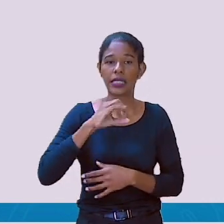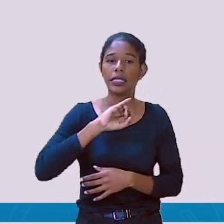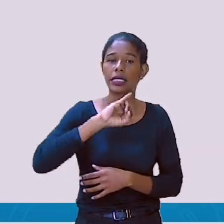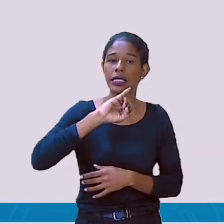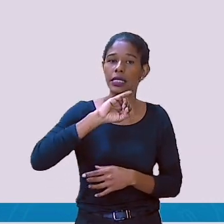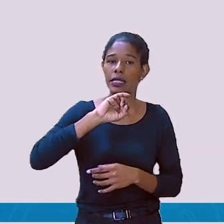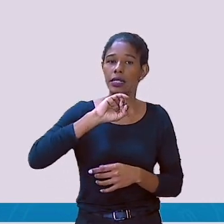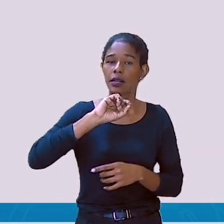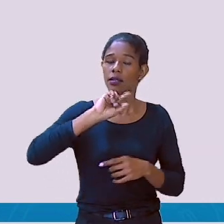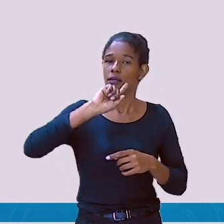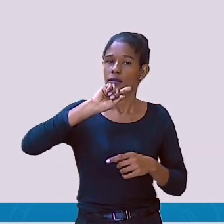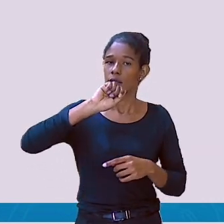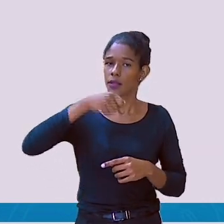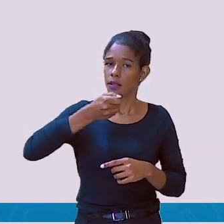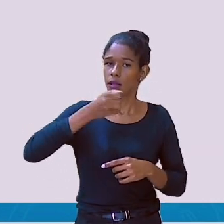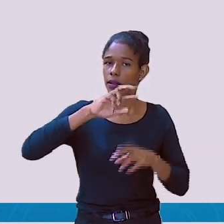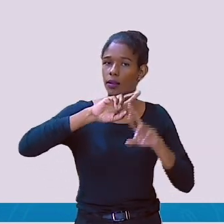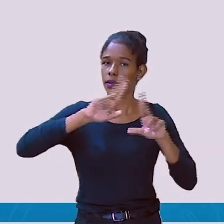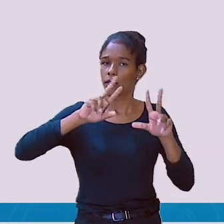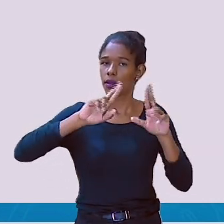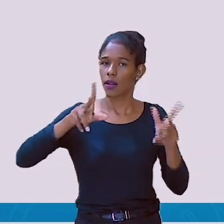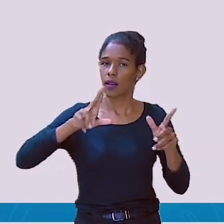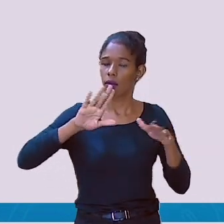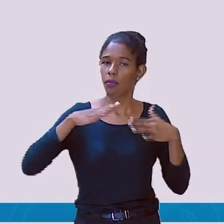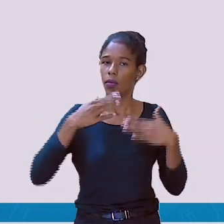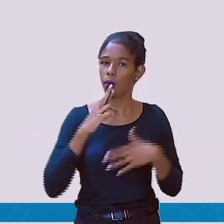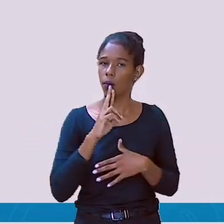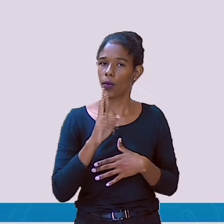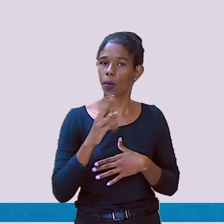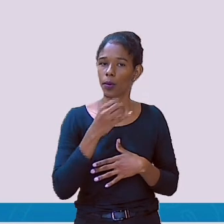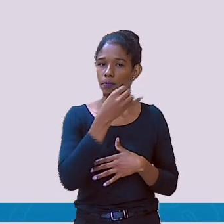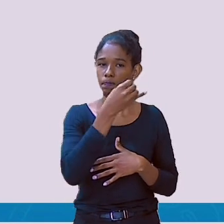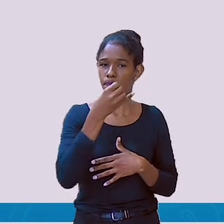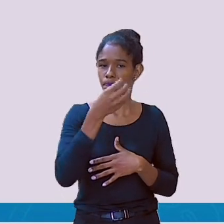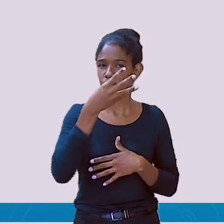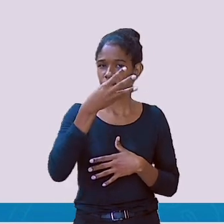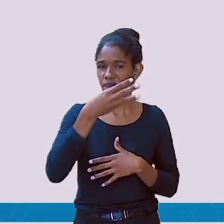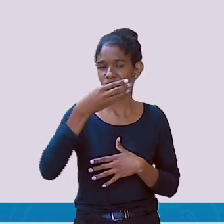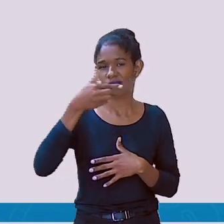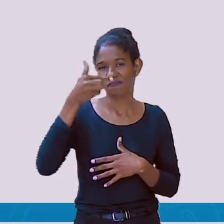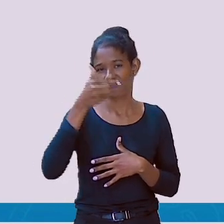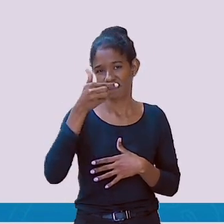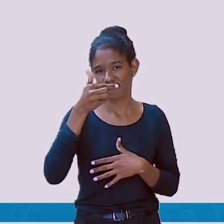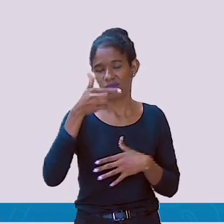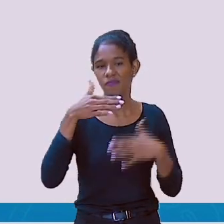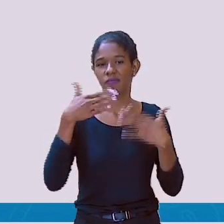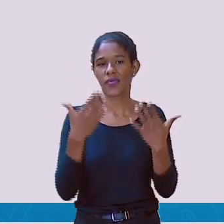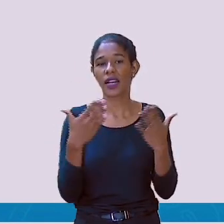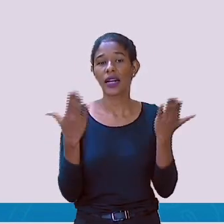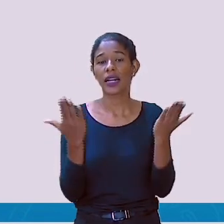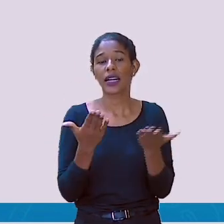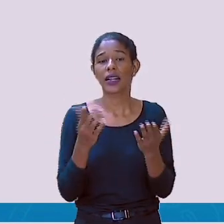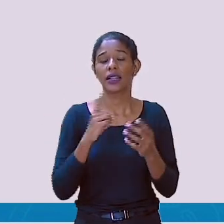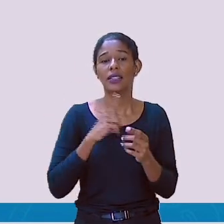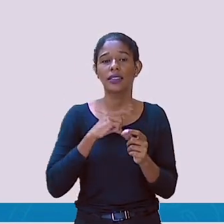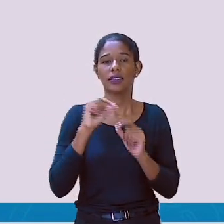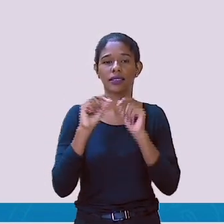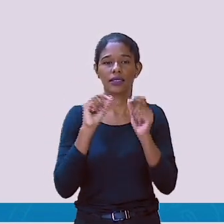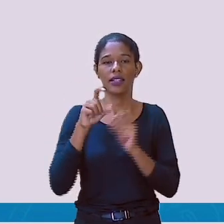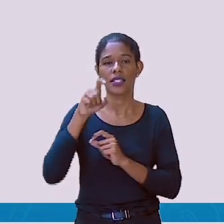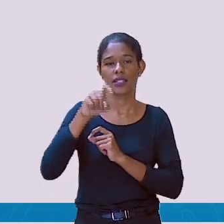negativo. Vamos lá. Eu tenho aqui x elevado à sexta potência e x ao